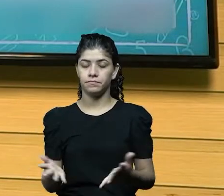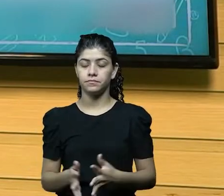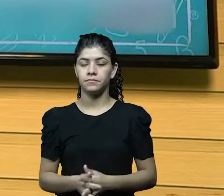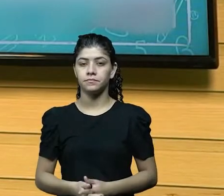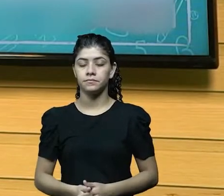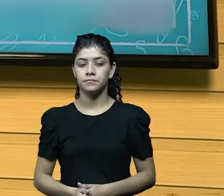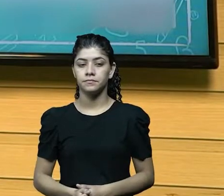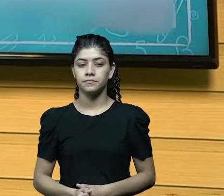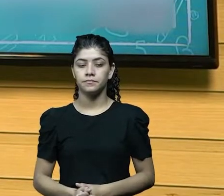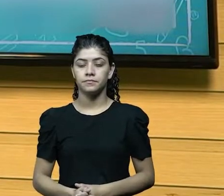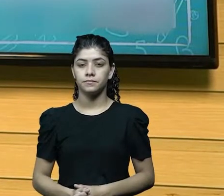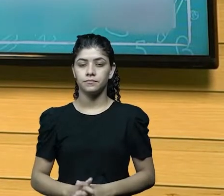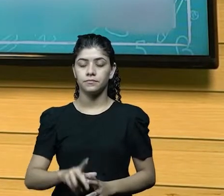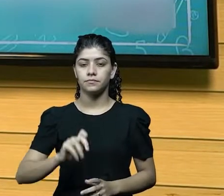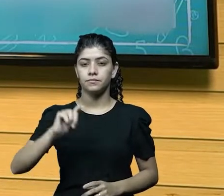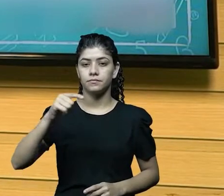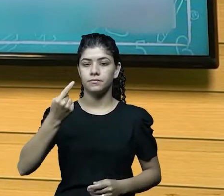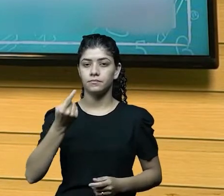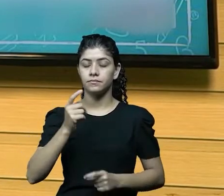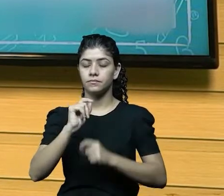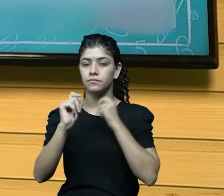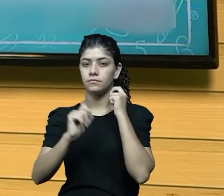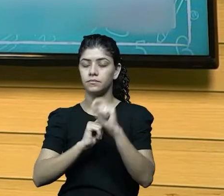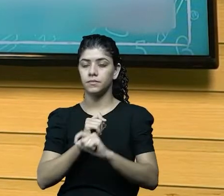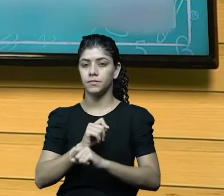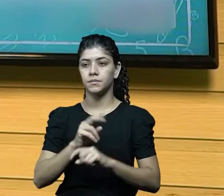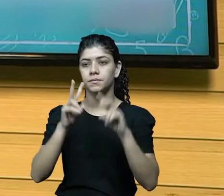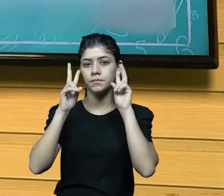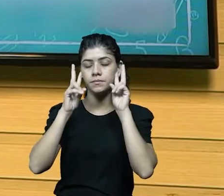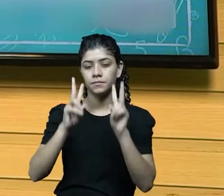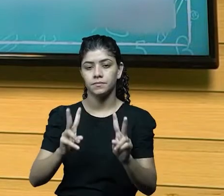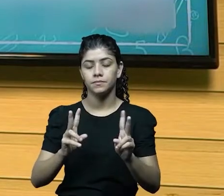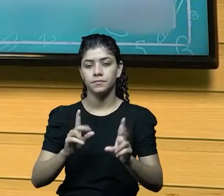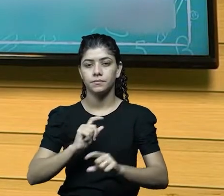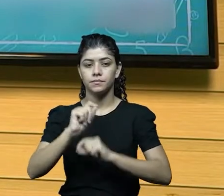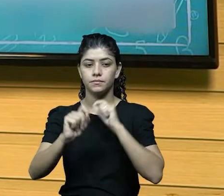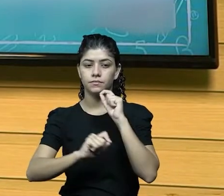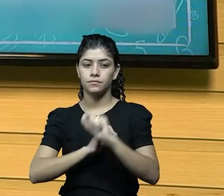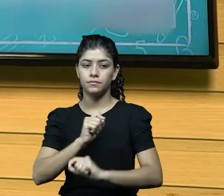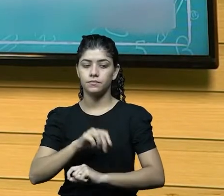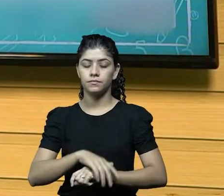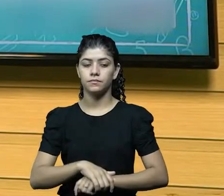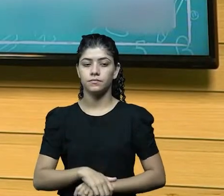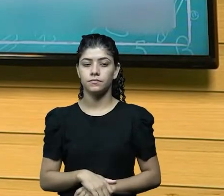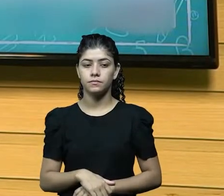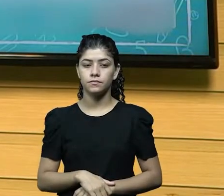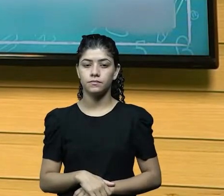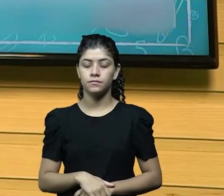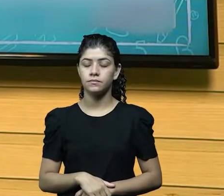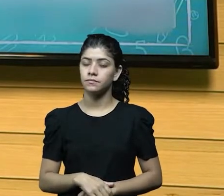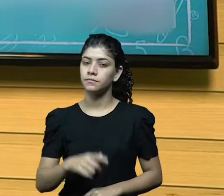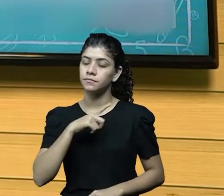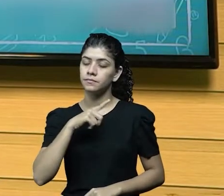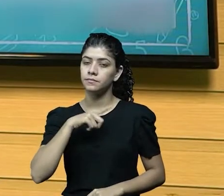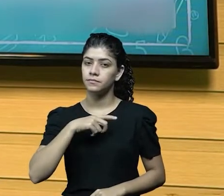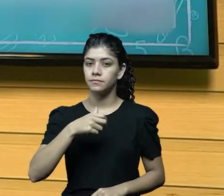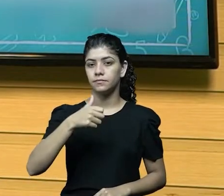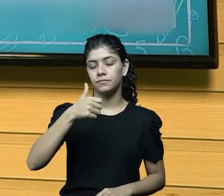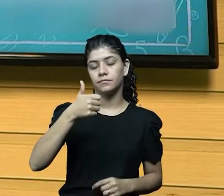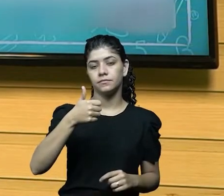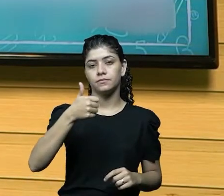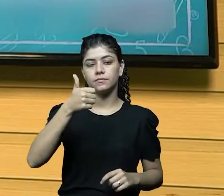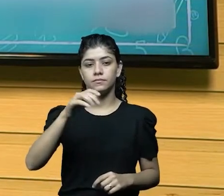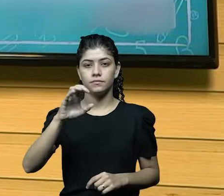milímetros. Depois nós vamos ver a parte em que está os décimos ou